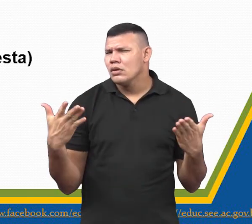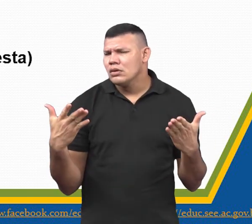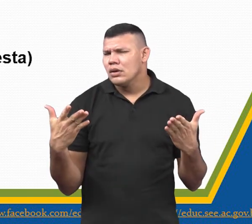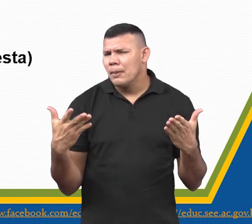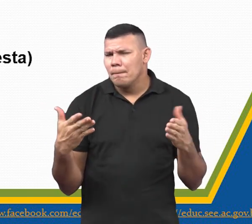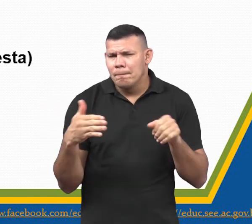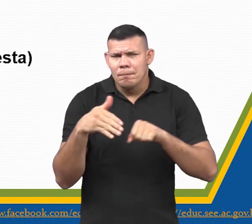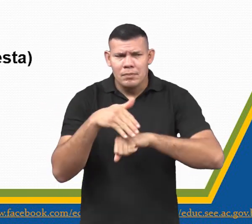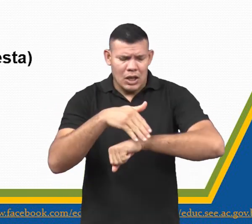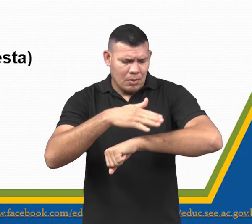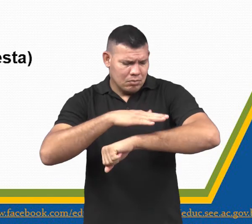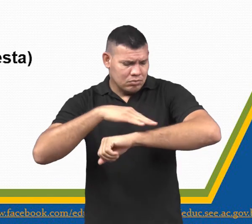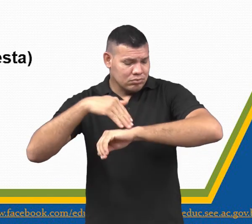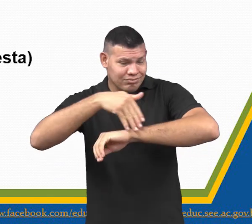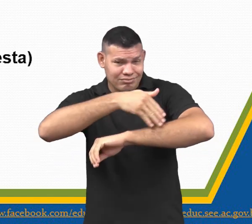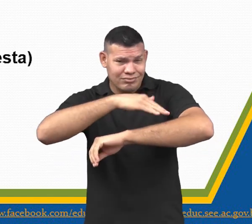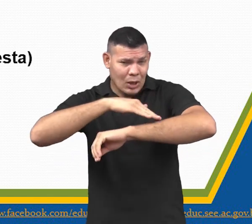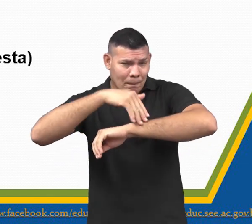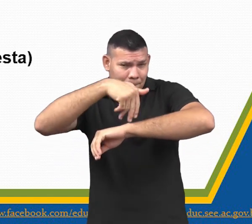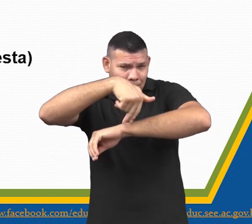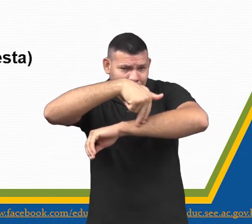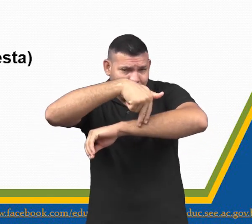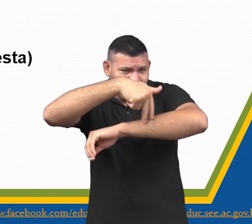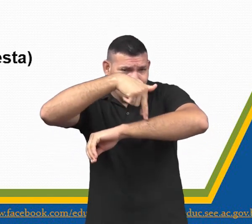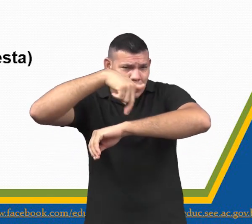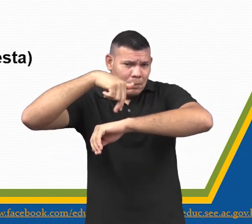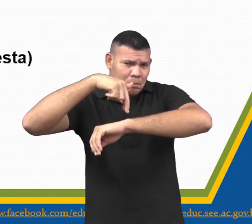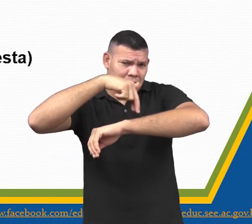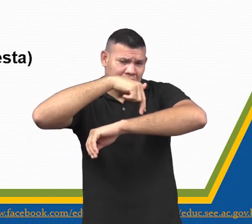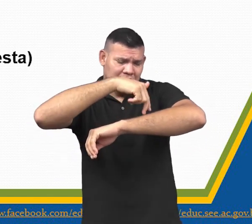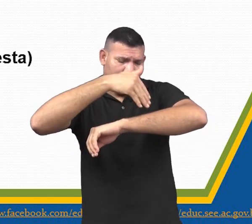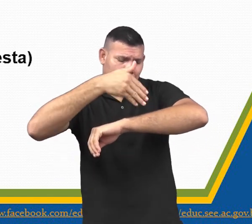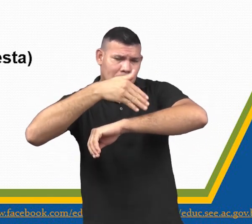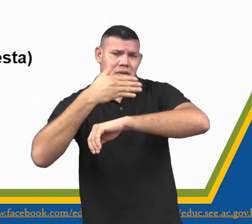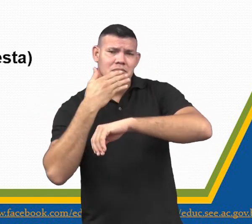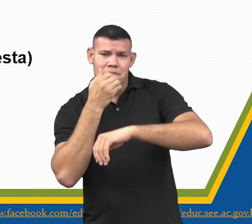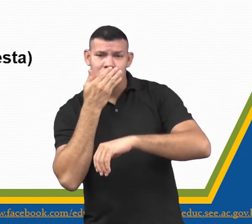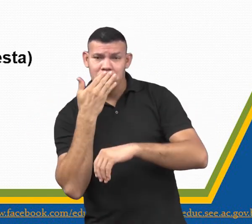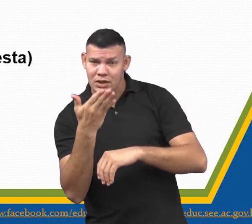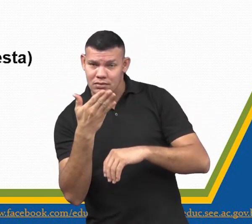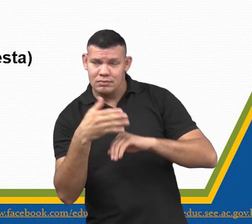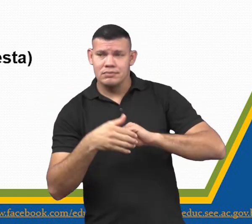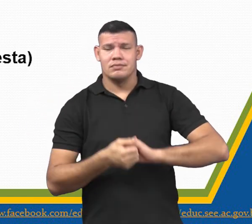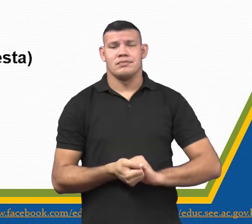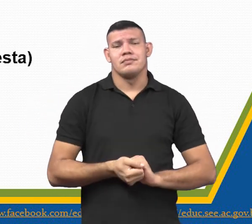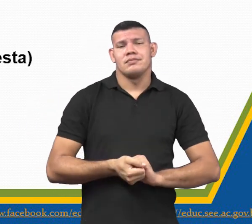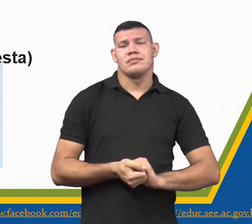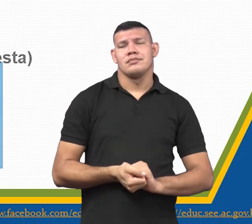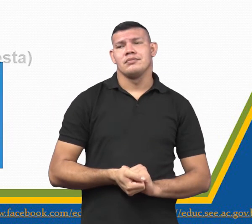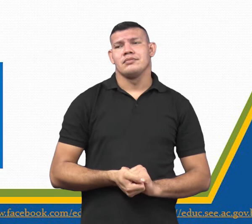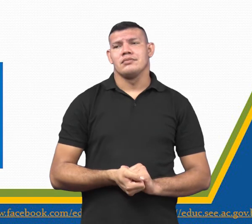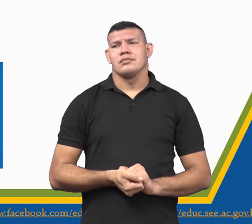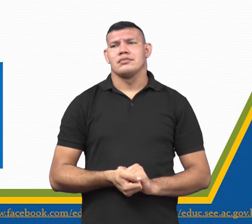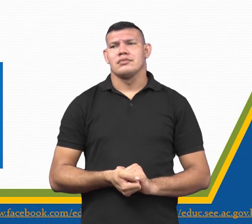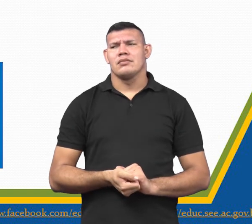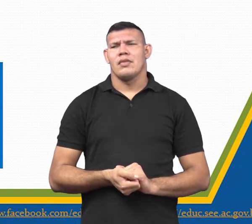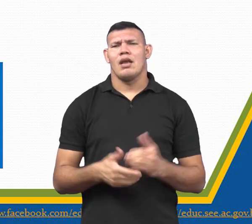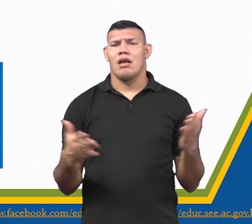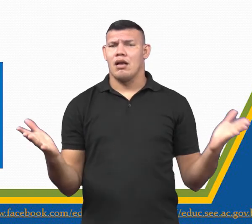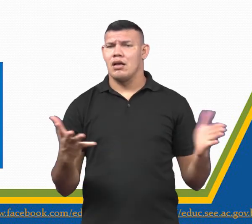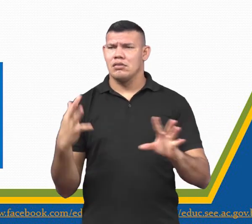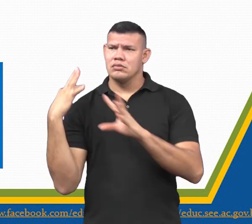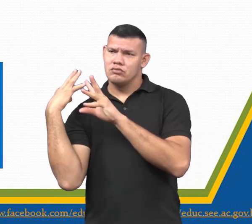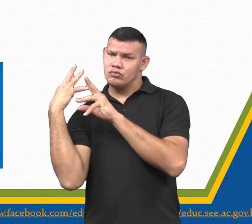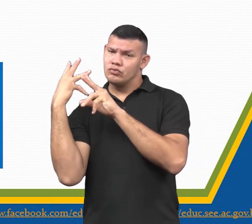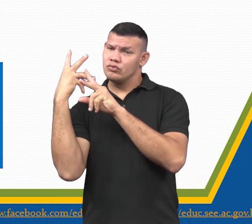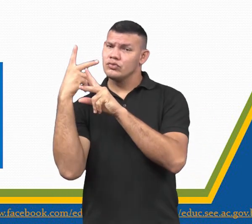ali na beirinha da calçada, porque é perigoso, certo? Tranquilo? Certo? Vamos lá? Vamos repassar rapidão aqui.